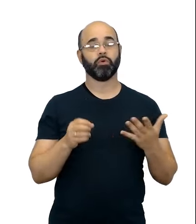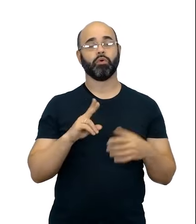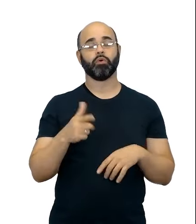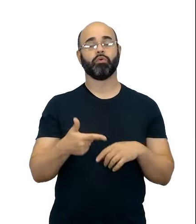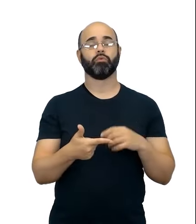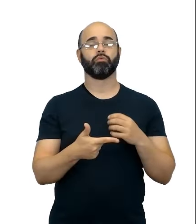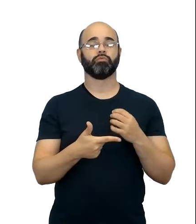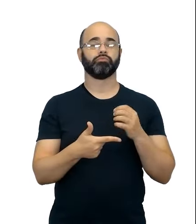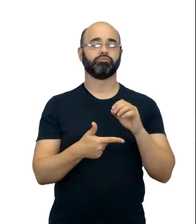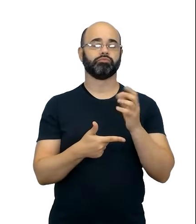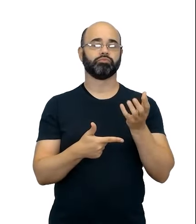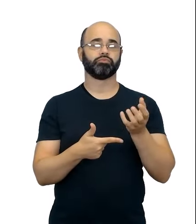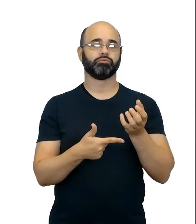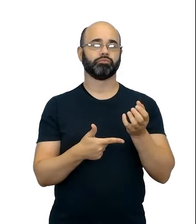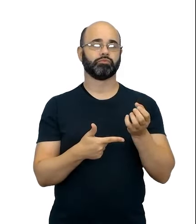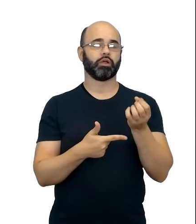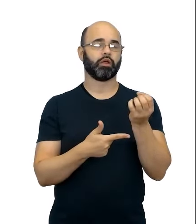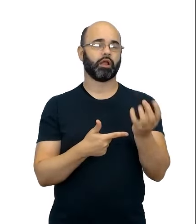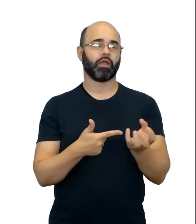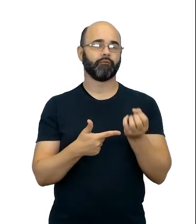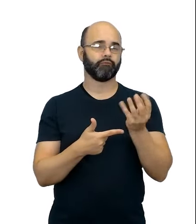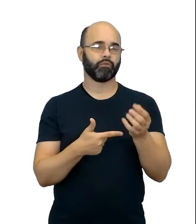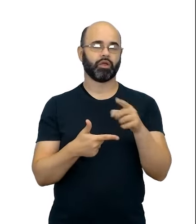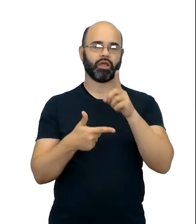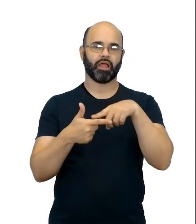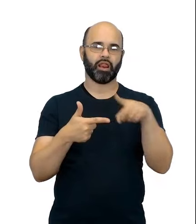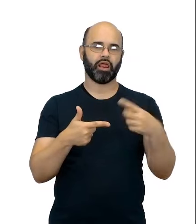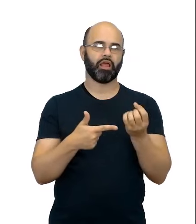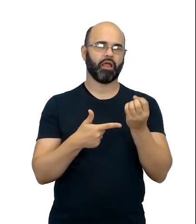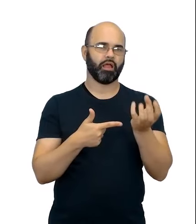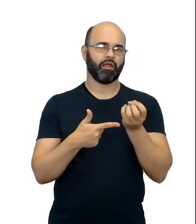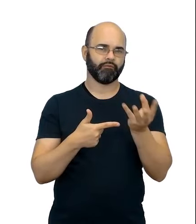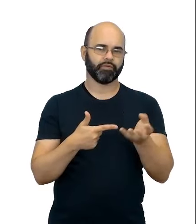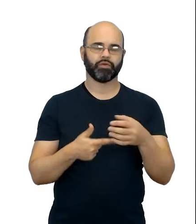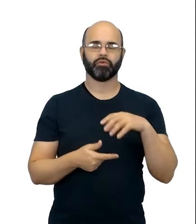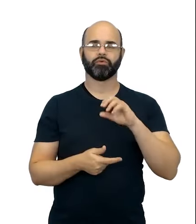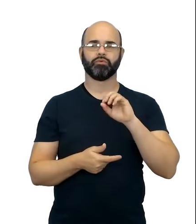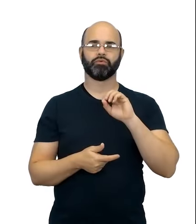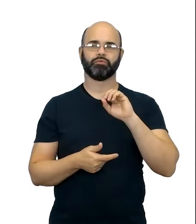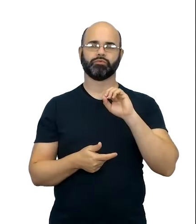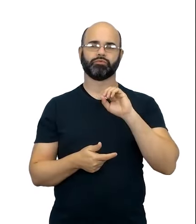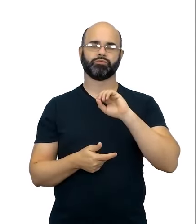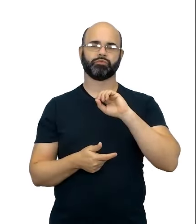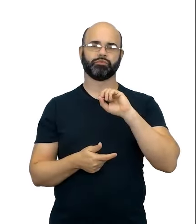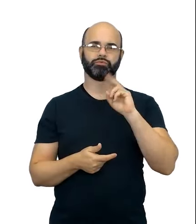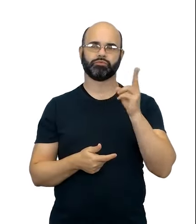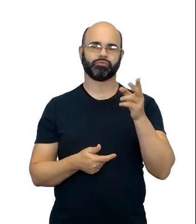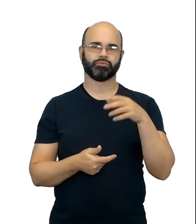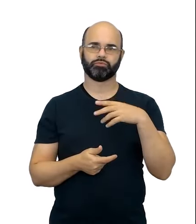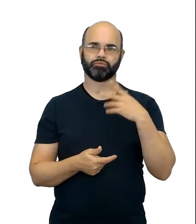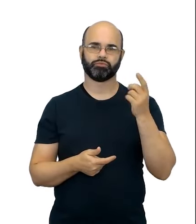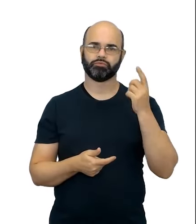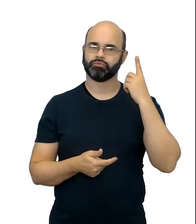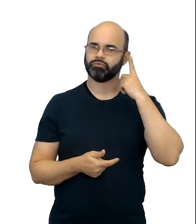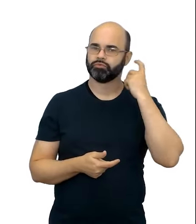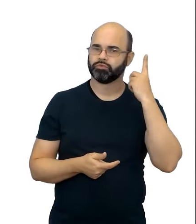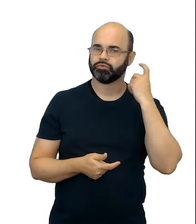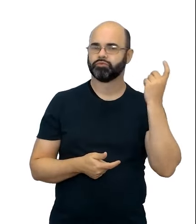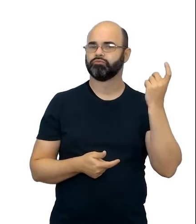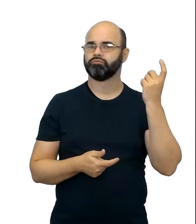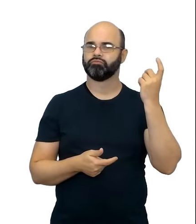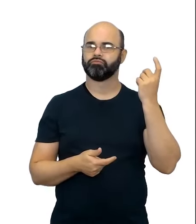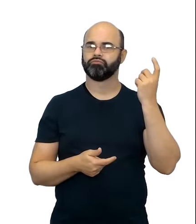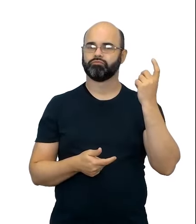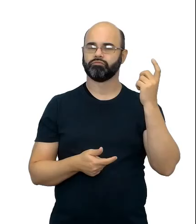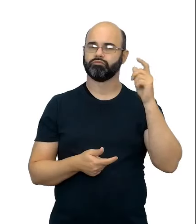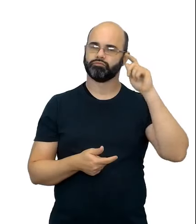infográficos, vídeos, sons, a questão da trilha sonora hoje em dia, com a chegada